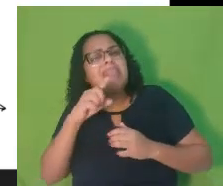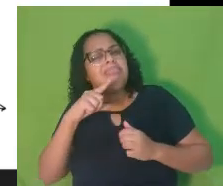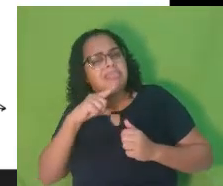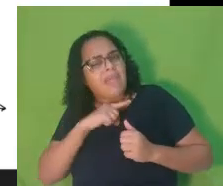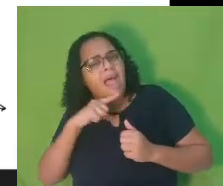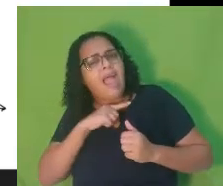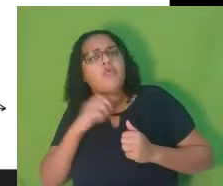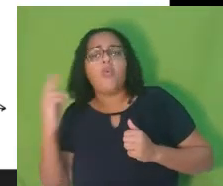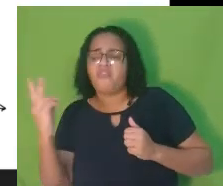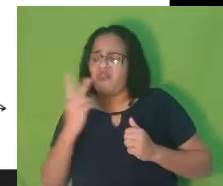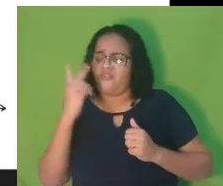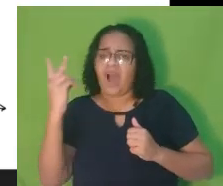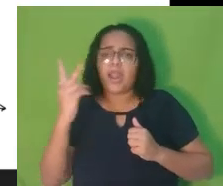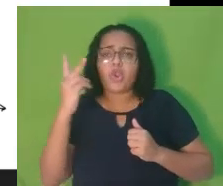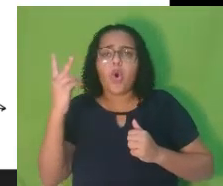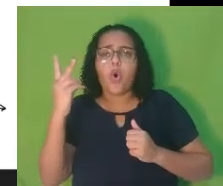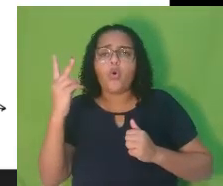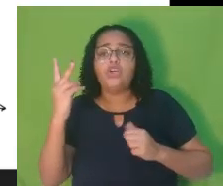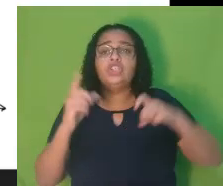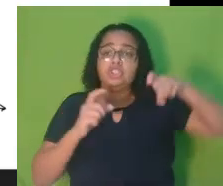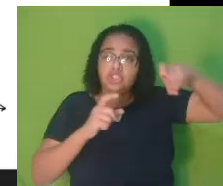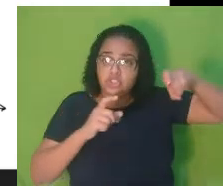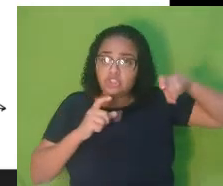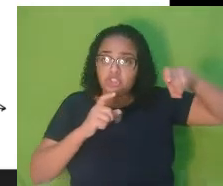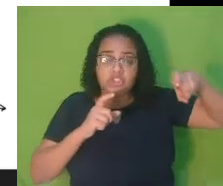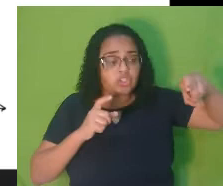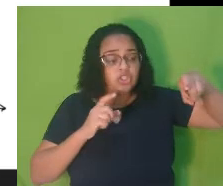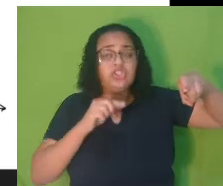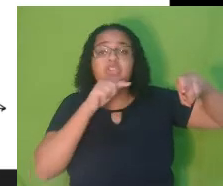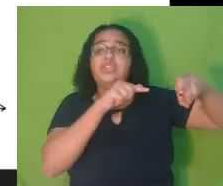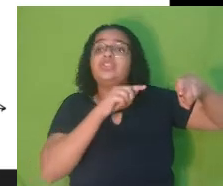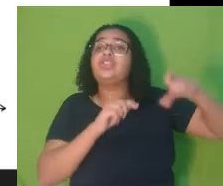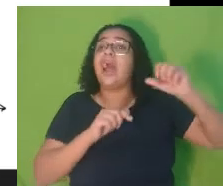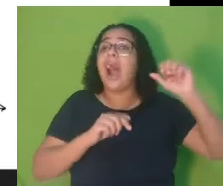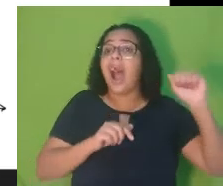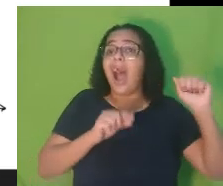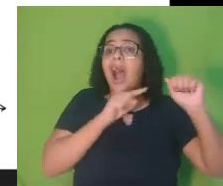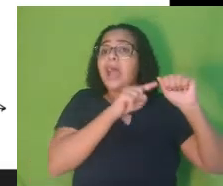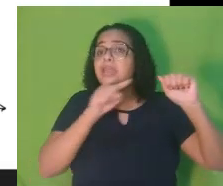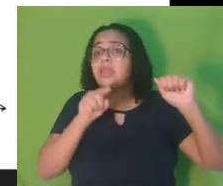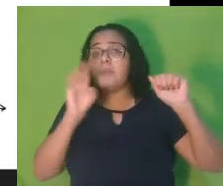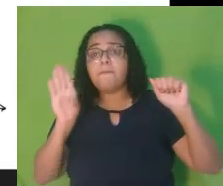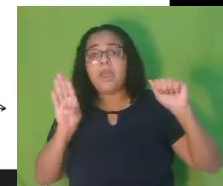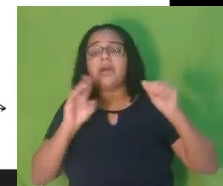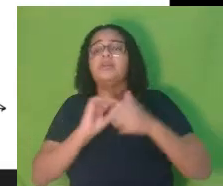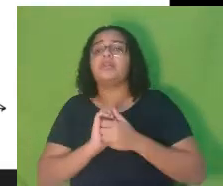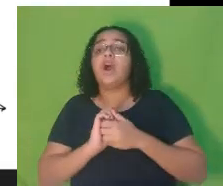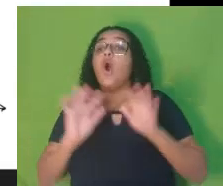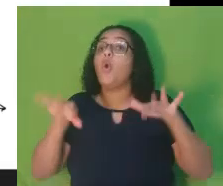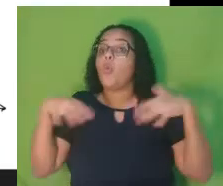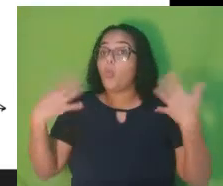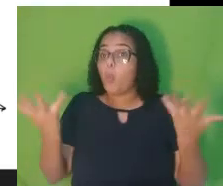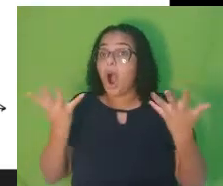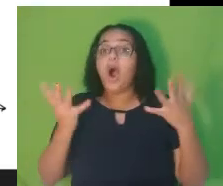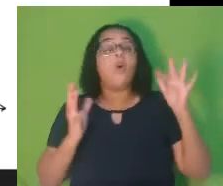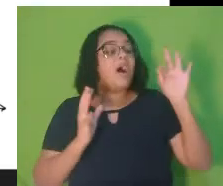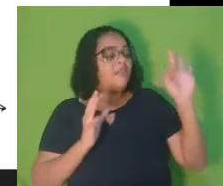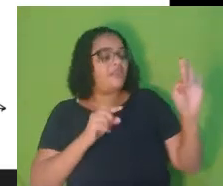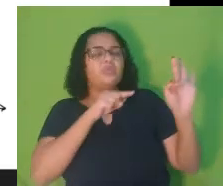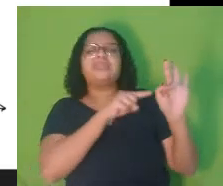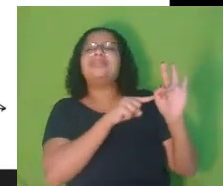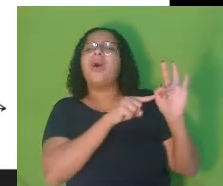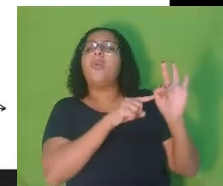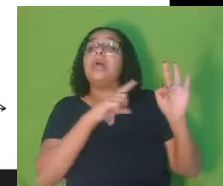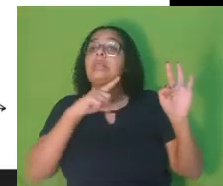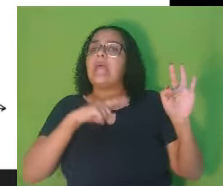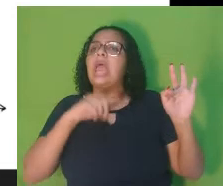que existe algum valor de x entre A e B para o qual a função